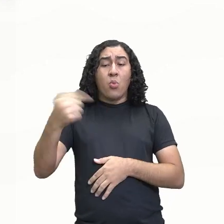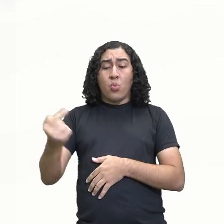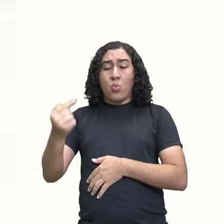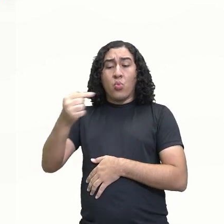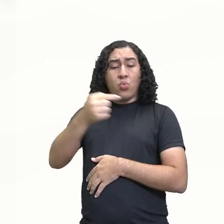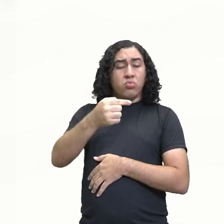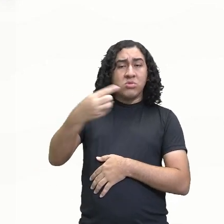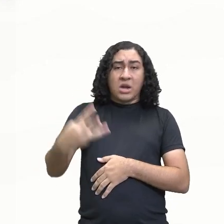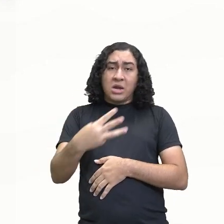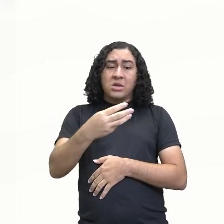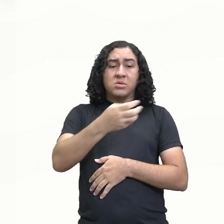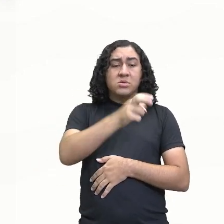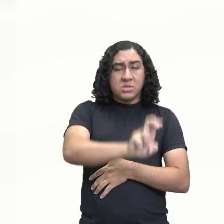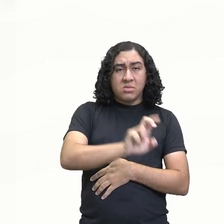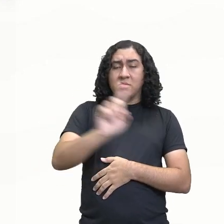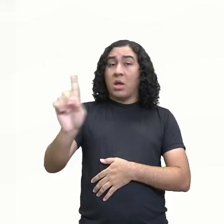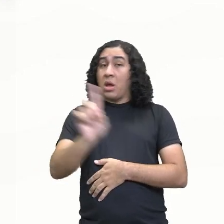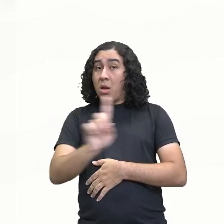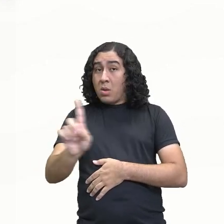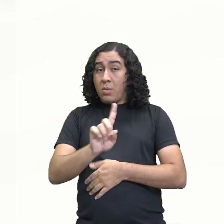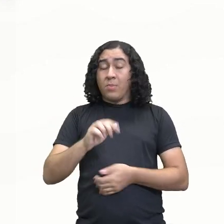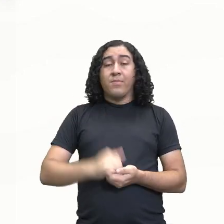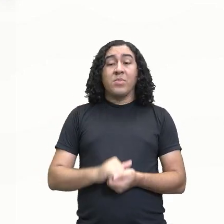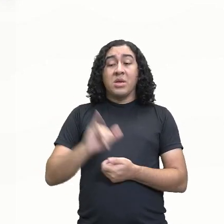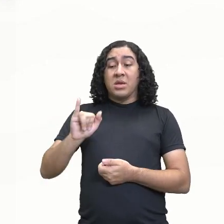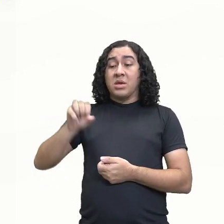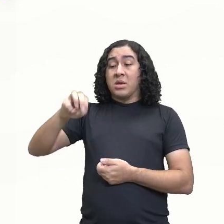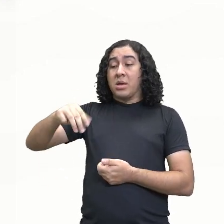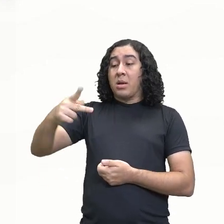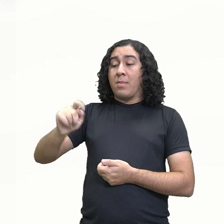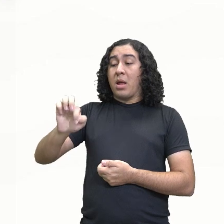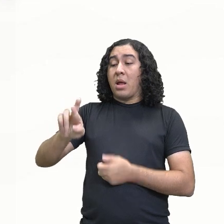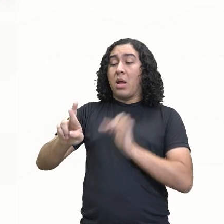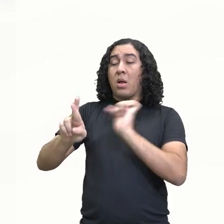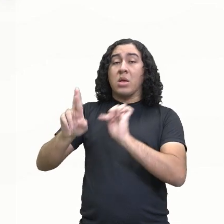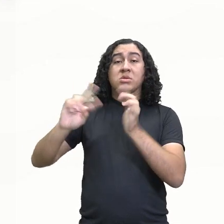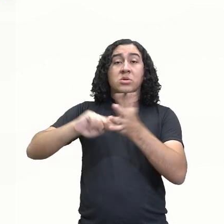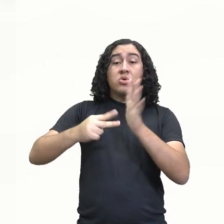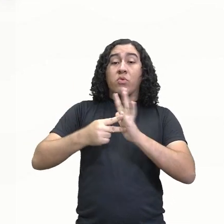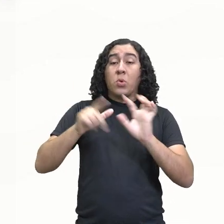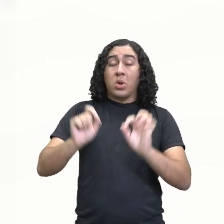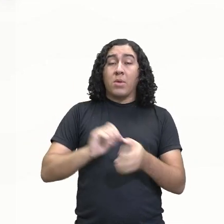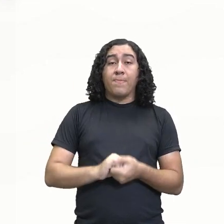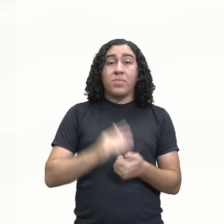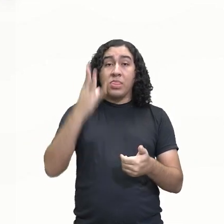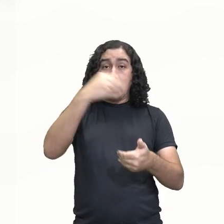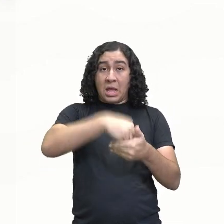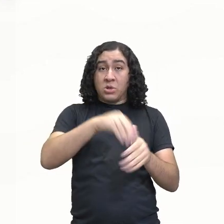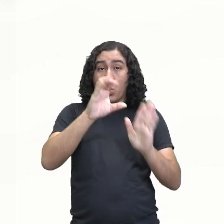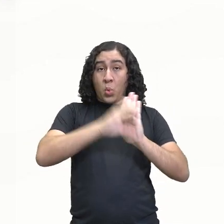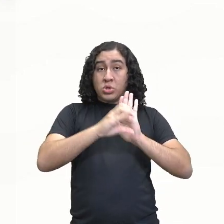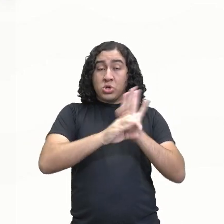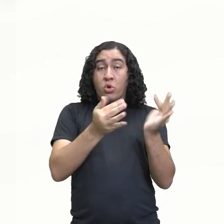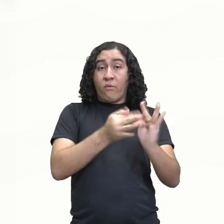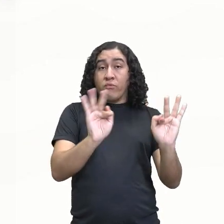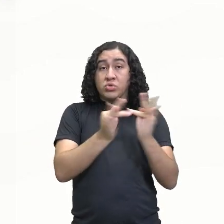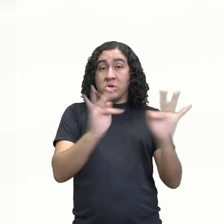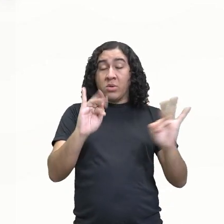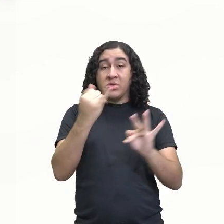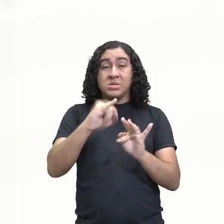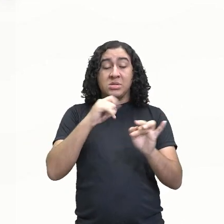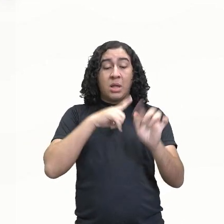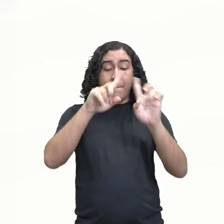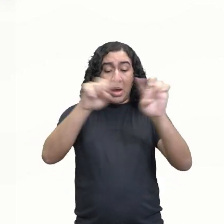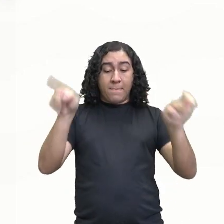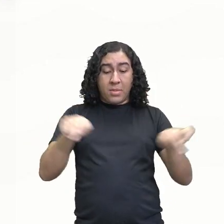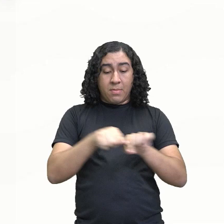Não, calma. O que significa ser ímpar? É que para esta função, os elementos simétricos possuem